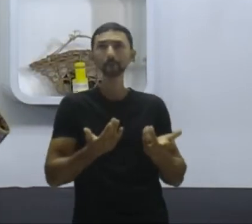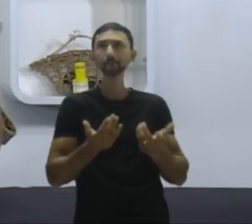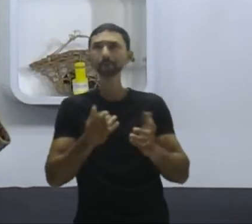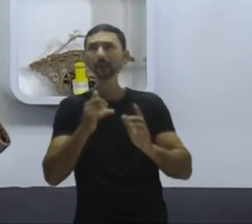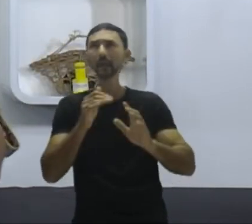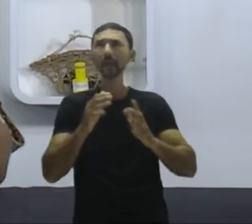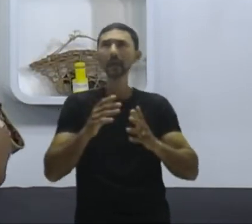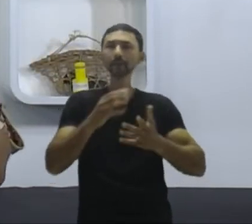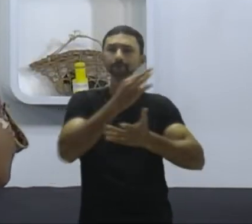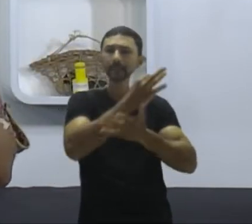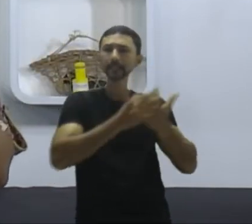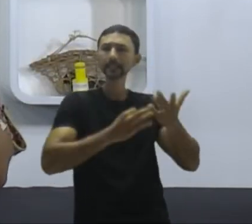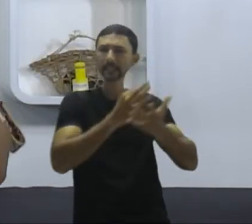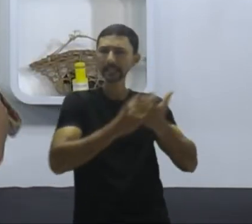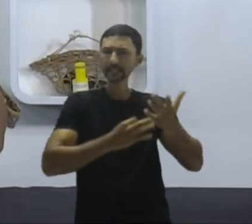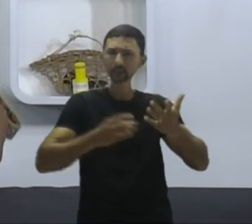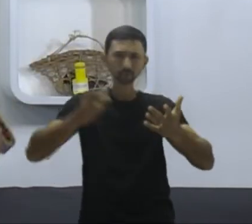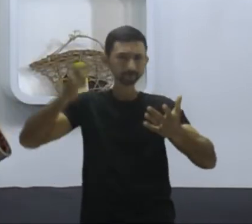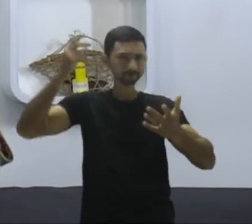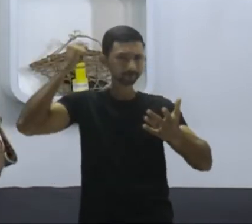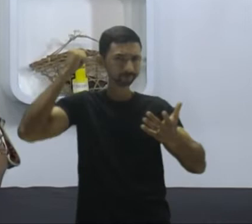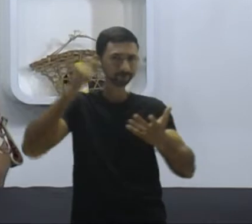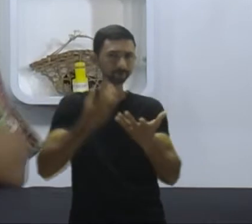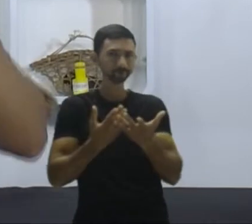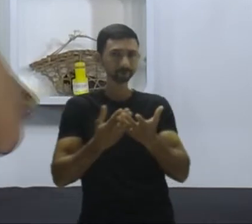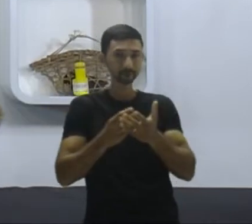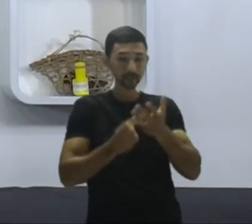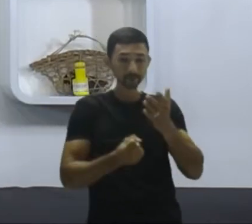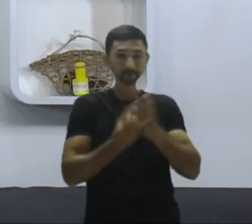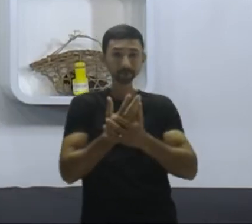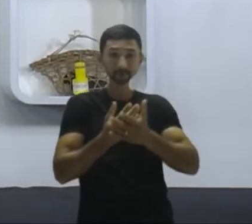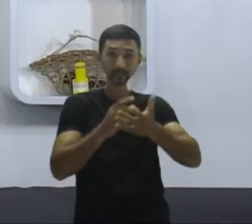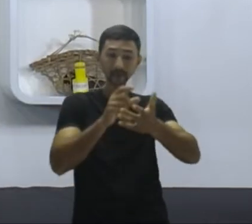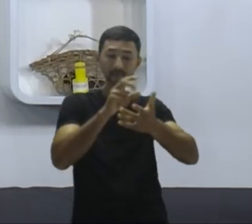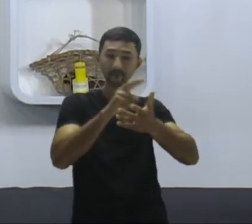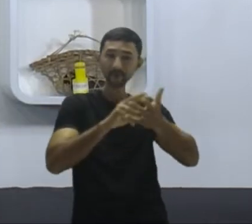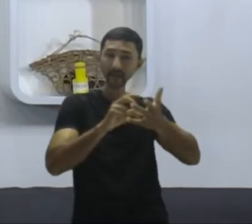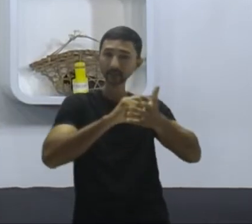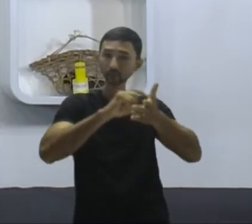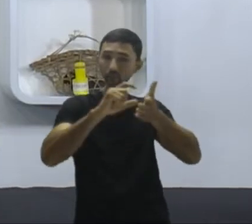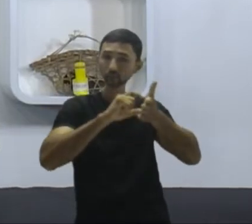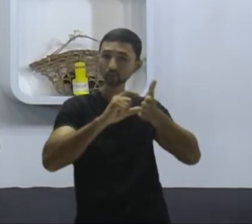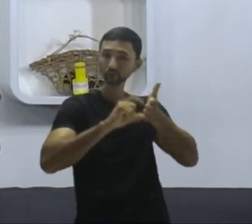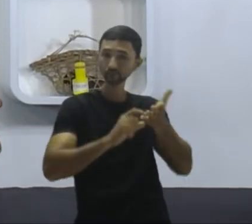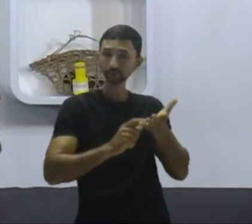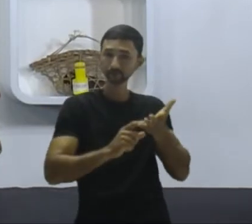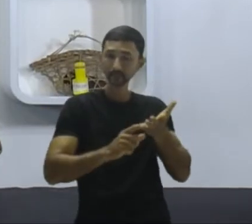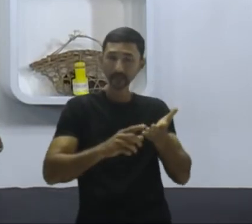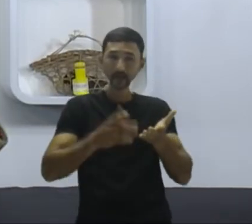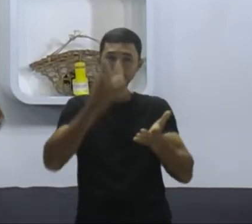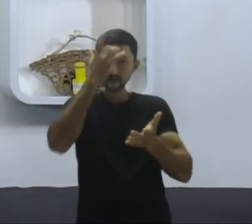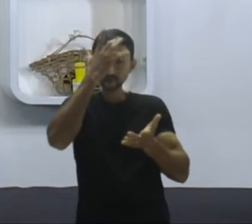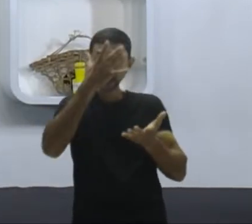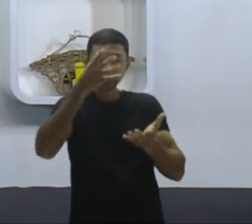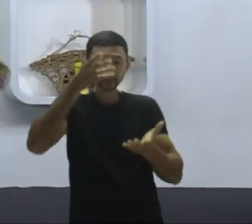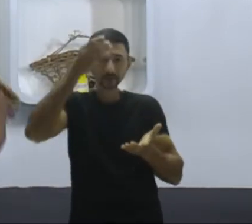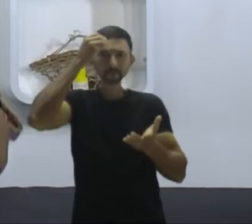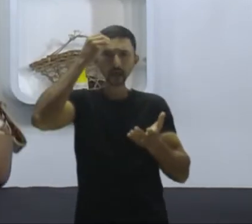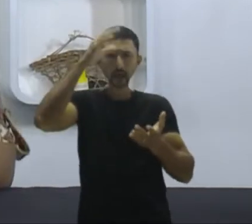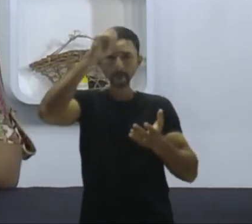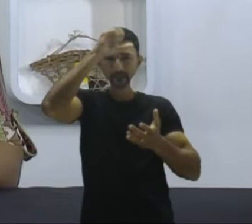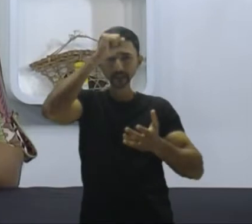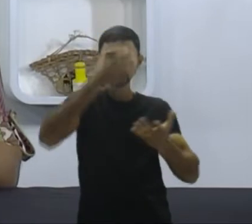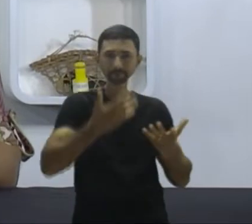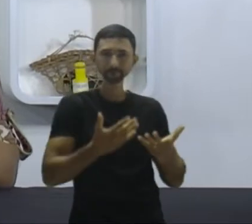os textos épicos eram compostos em versos para facilitar essa transmissão, certo? Então, eles